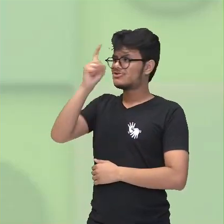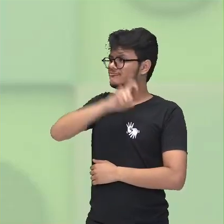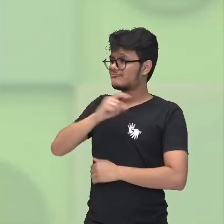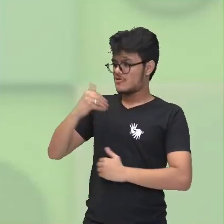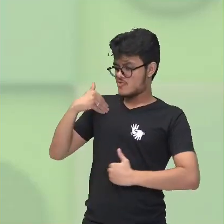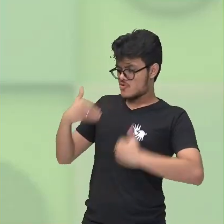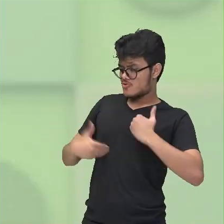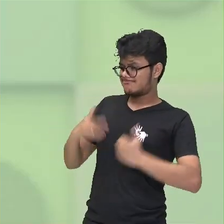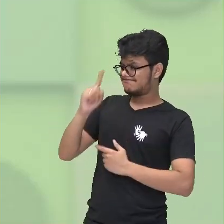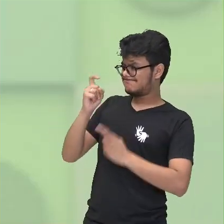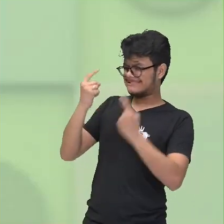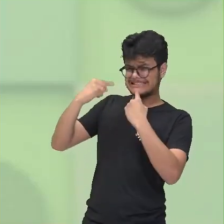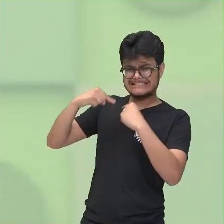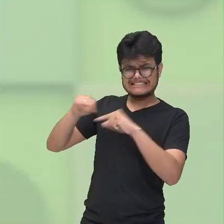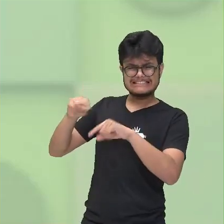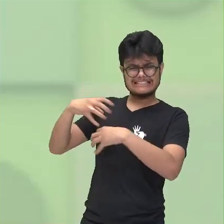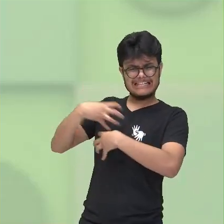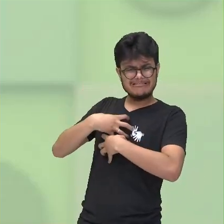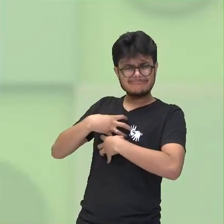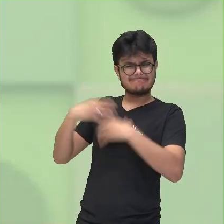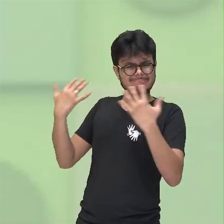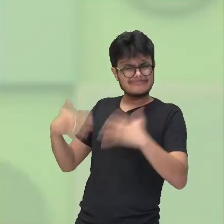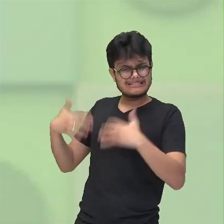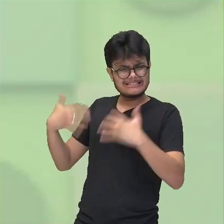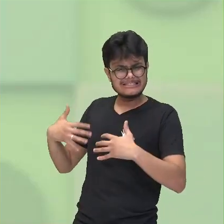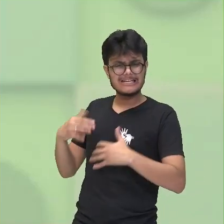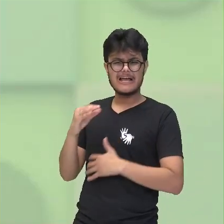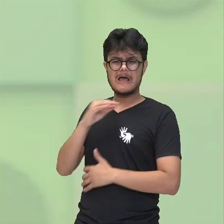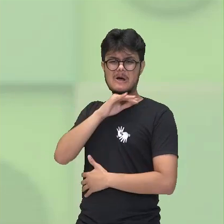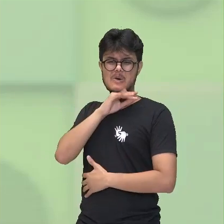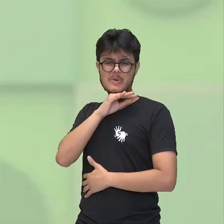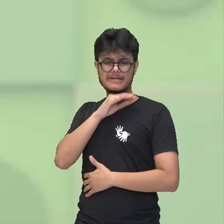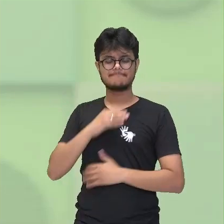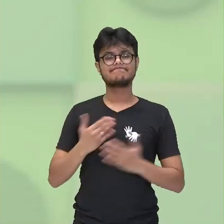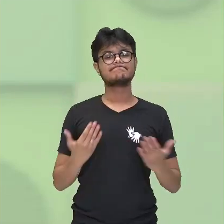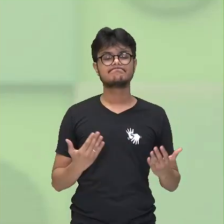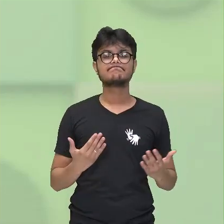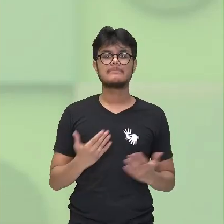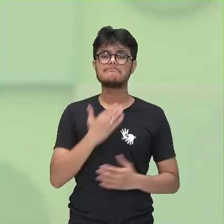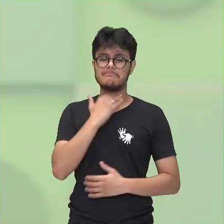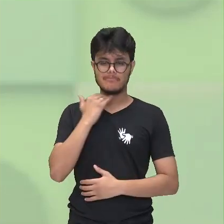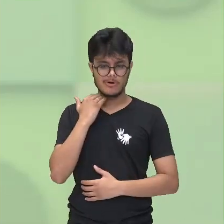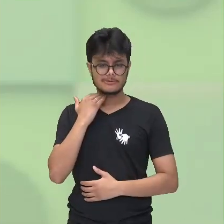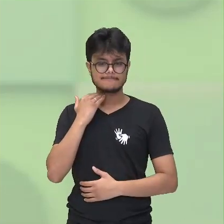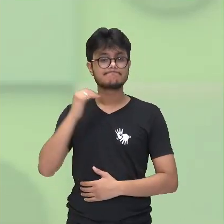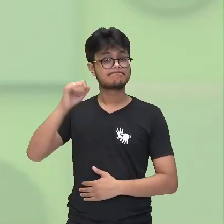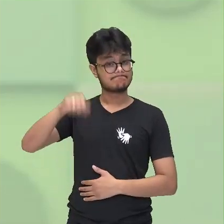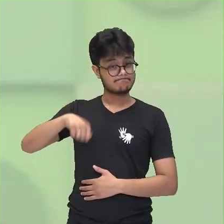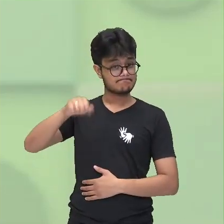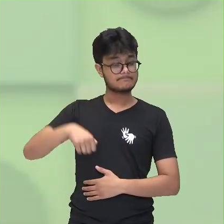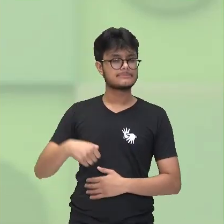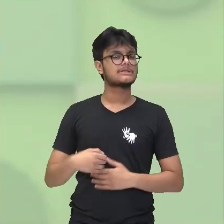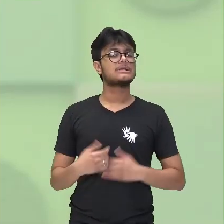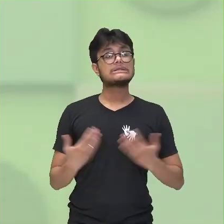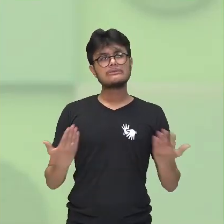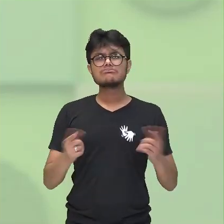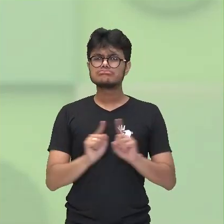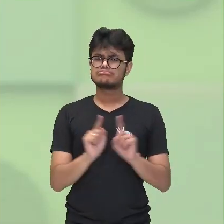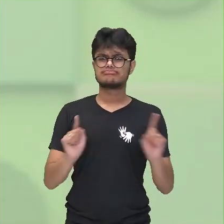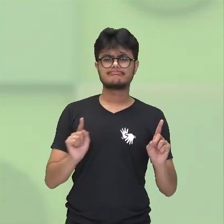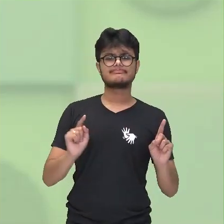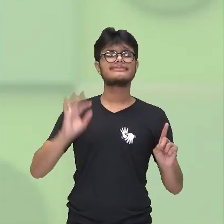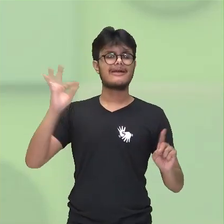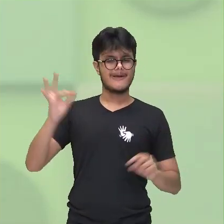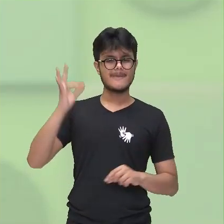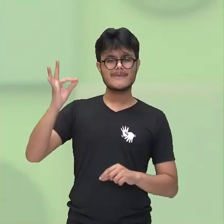reagir quanto aos sintomas graves dessa doença. Tá bom? Então, ele também pode levar à morte. É importante a gente saber que é um